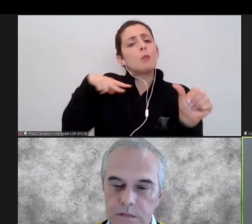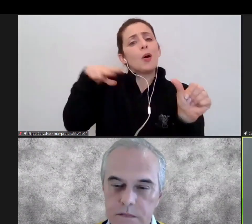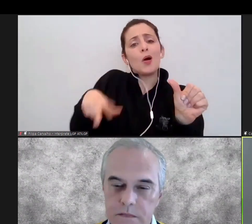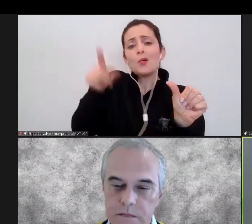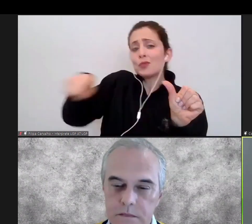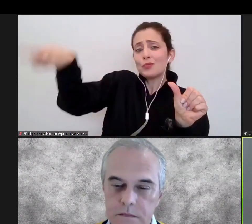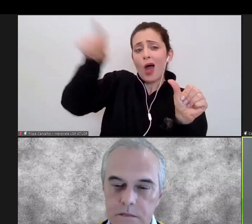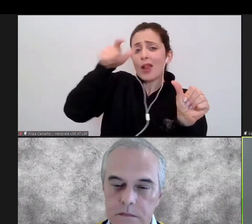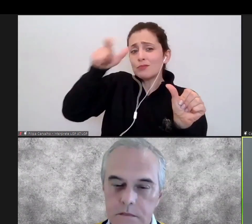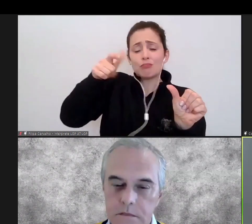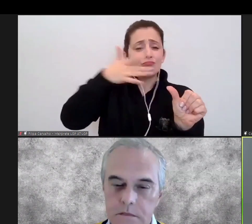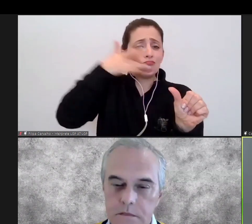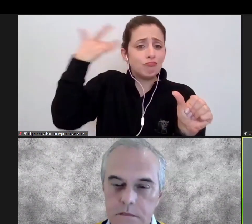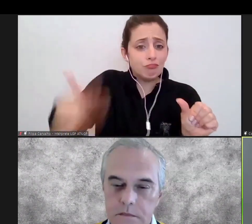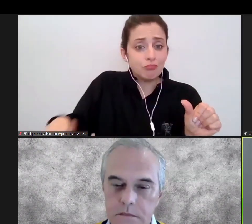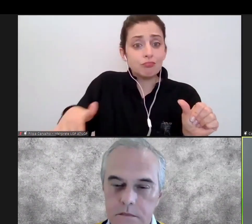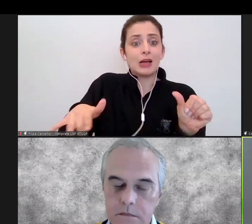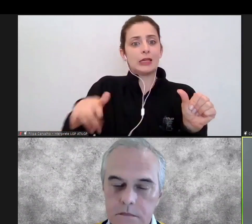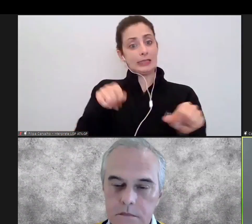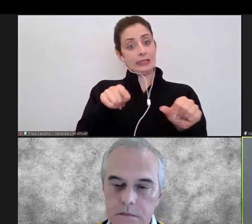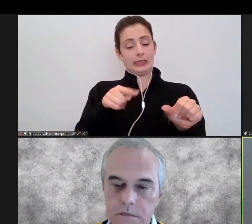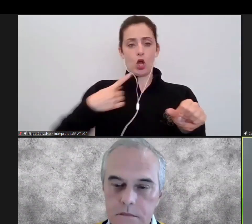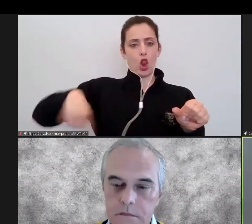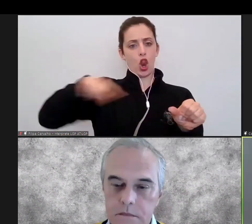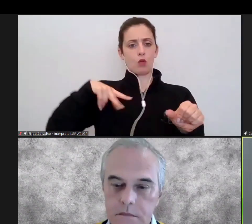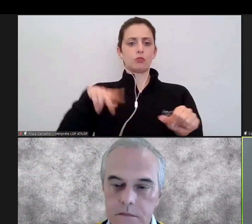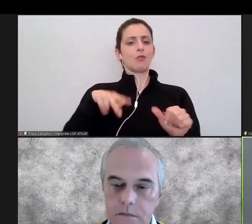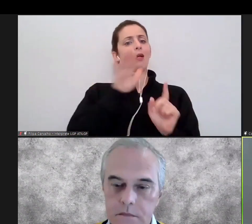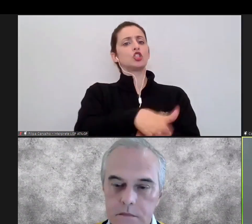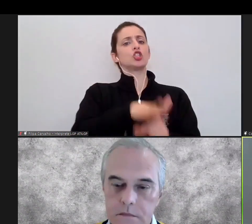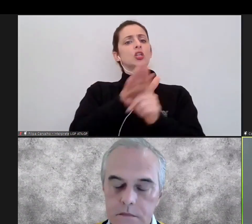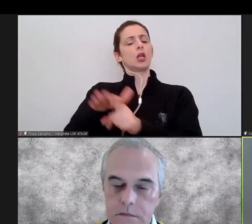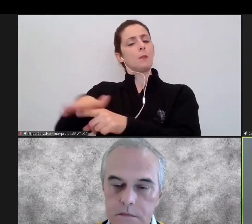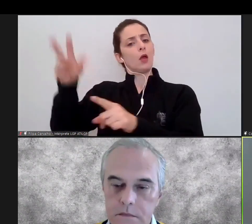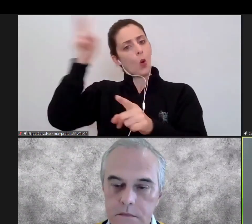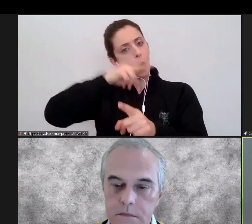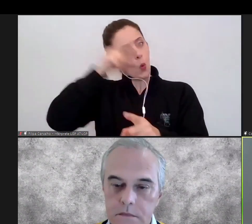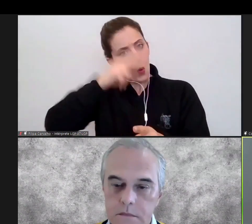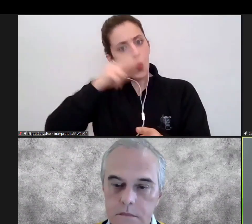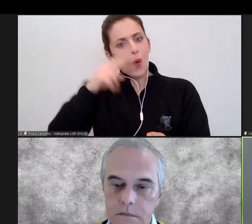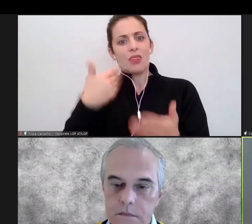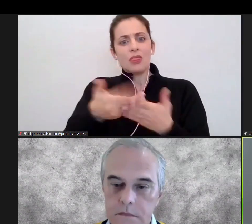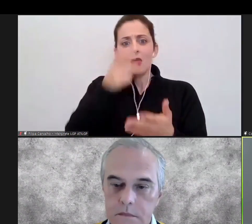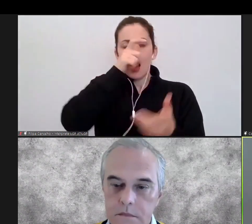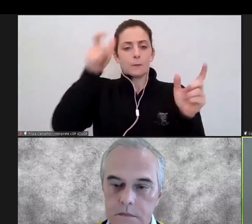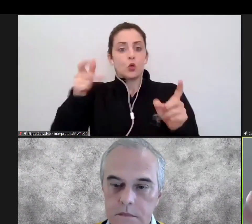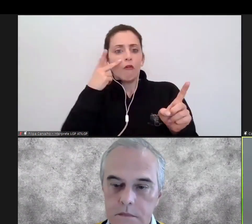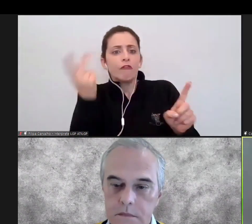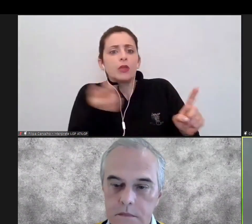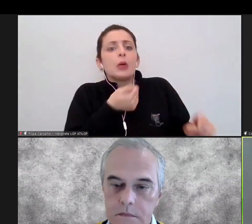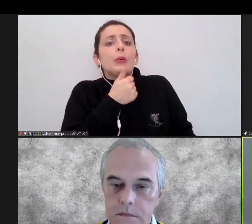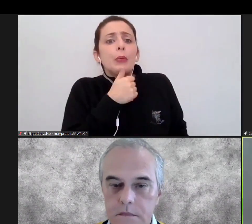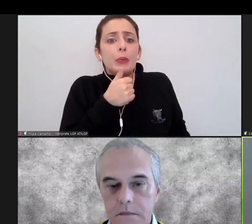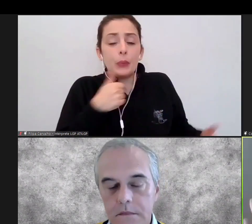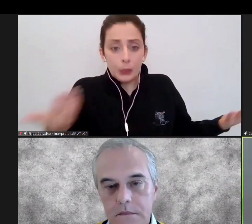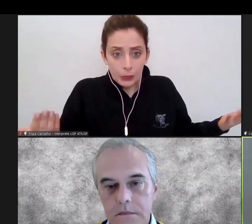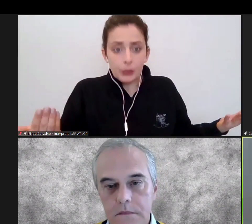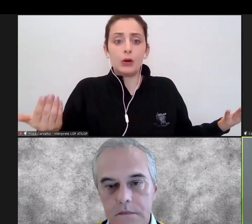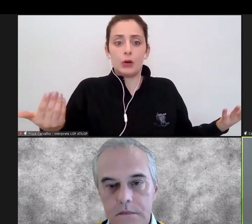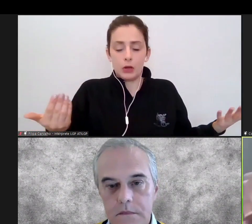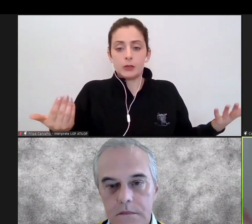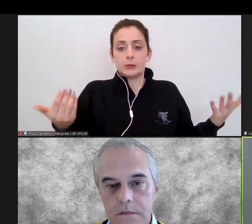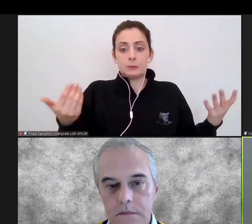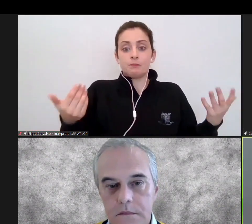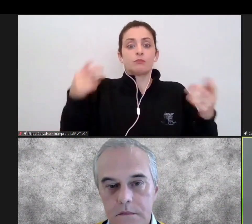a excluir muita gente e que isto pode também, não é, está a colocar muita gente em situação de vulnerabilidade, acrescentando aqui depois todas as outras questões,